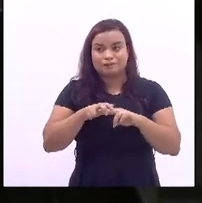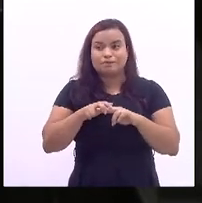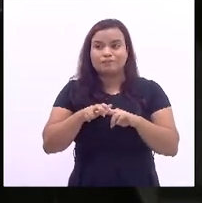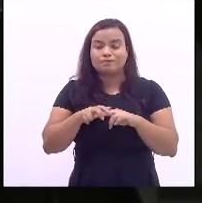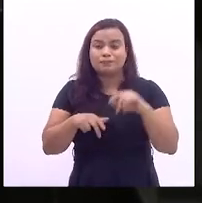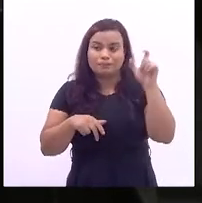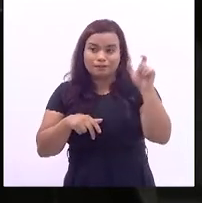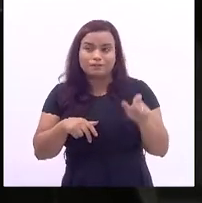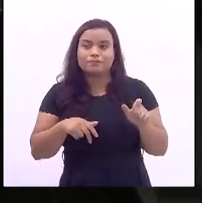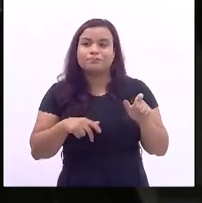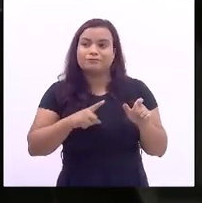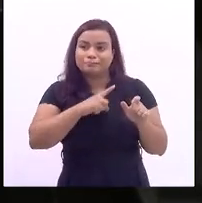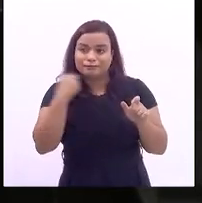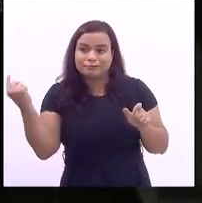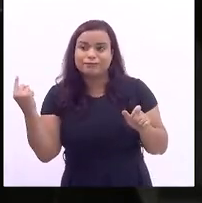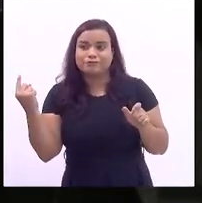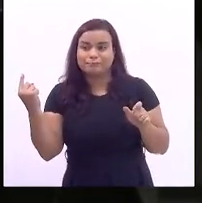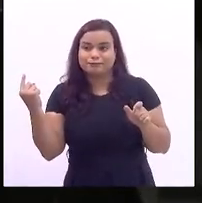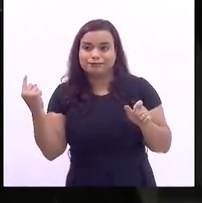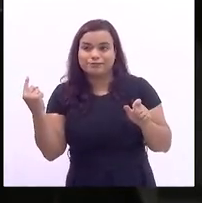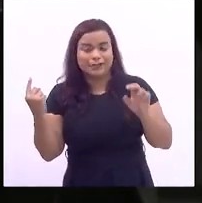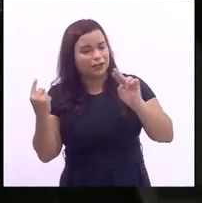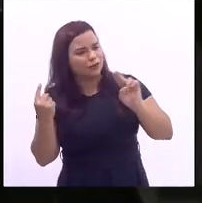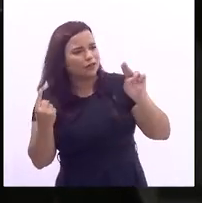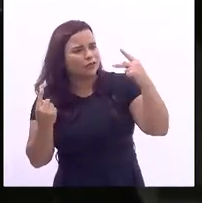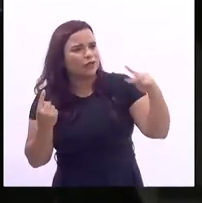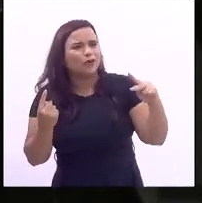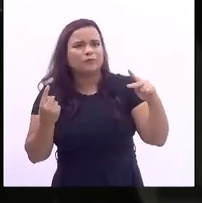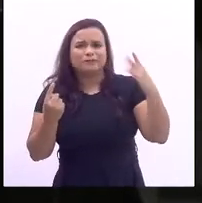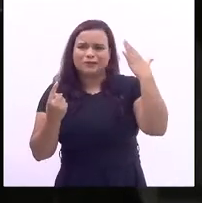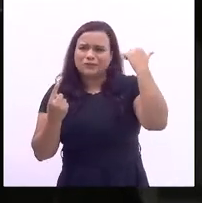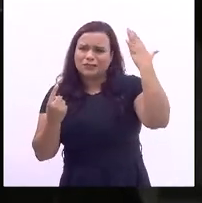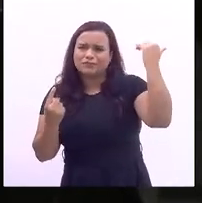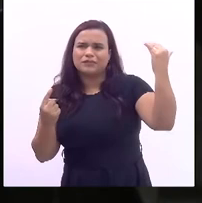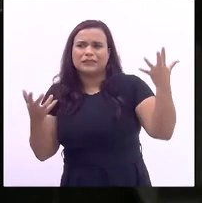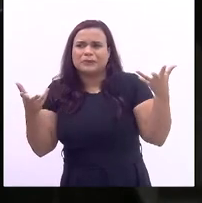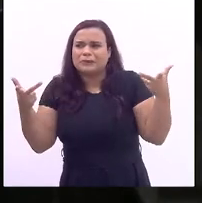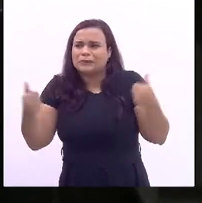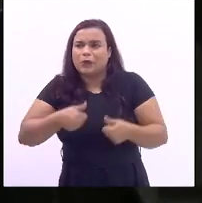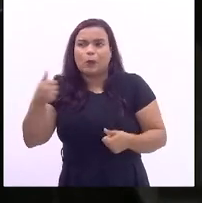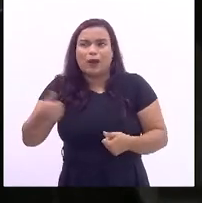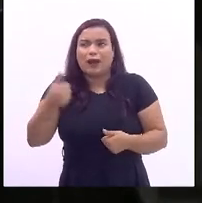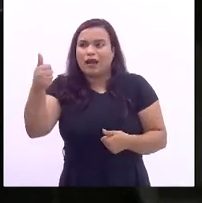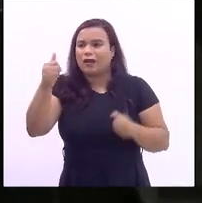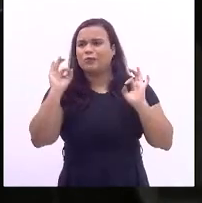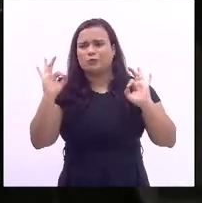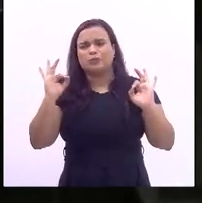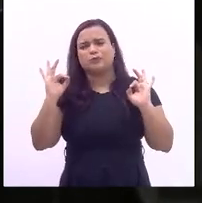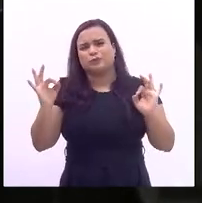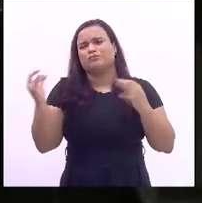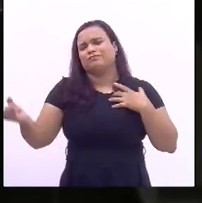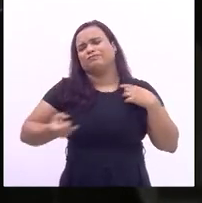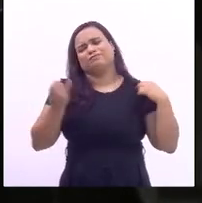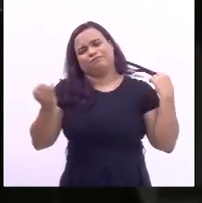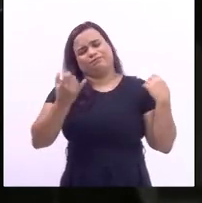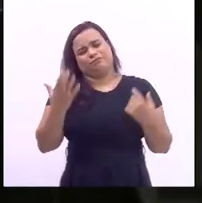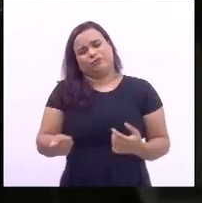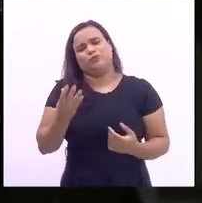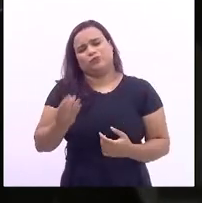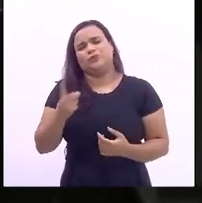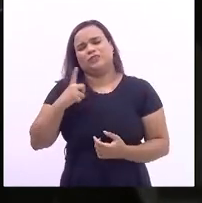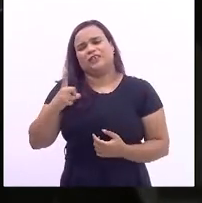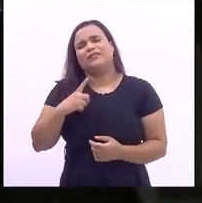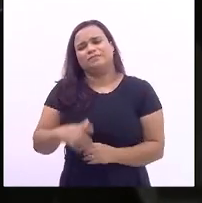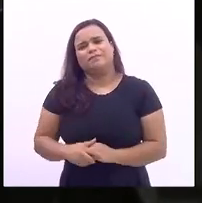perda de um nome dessa qualidade e dessa importância